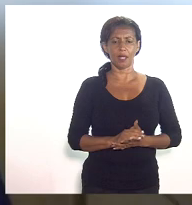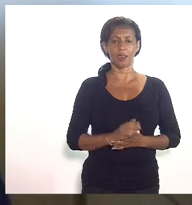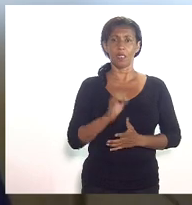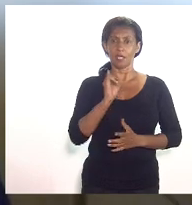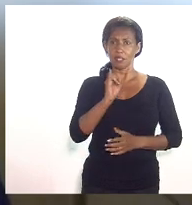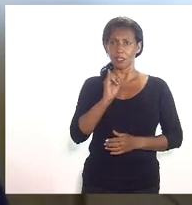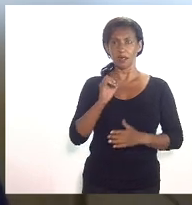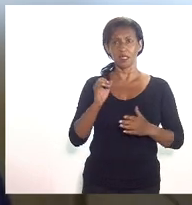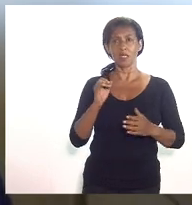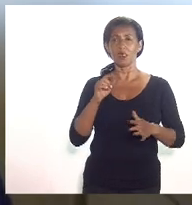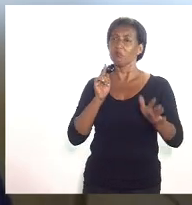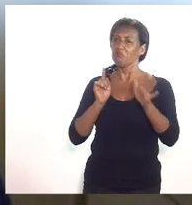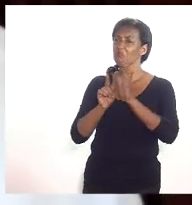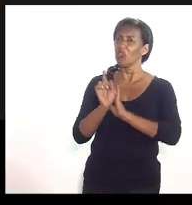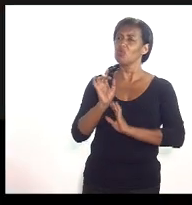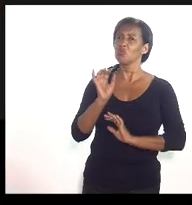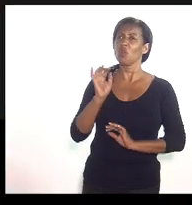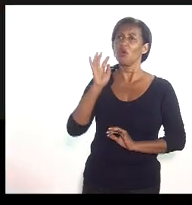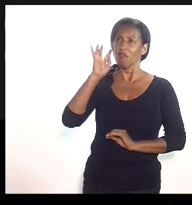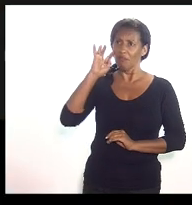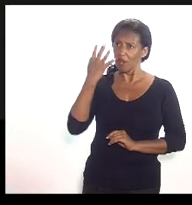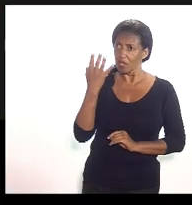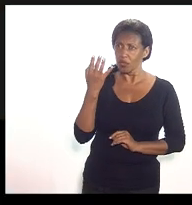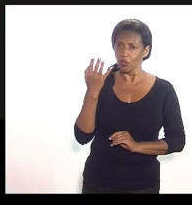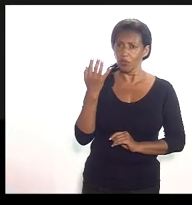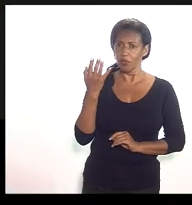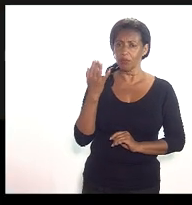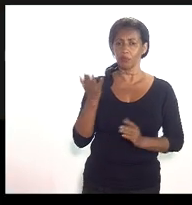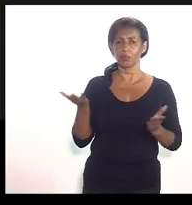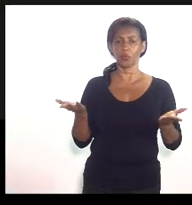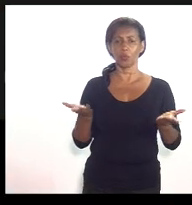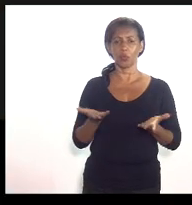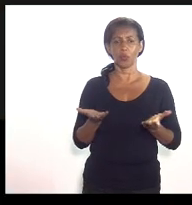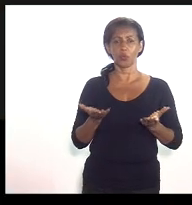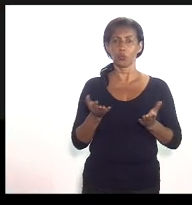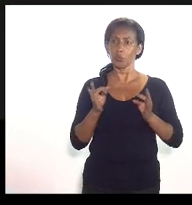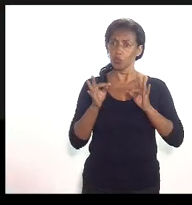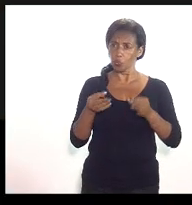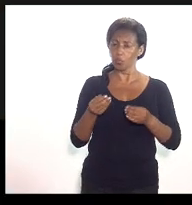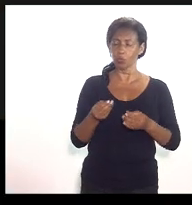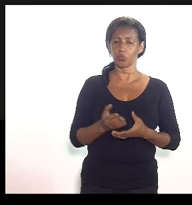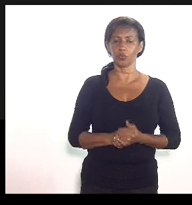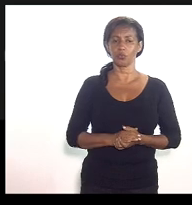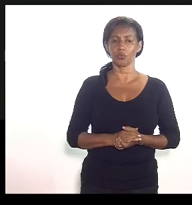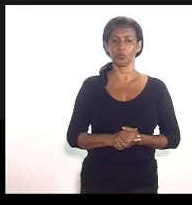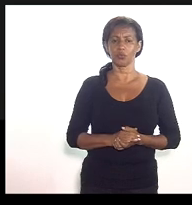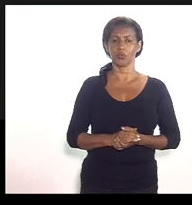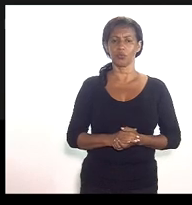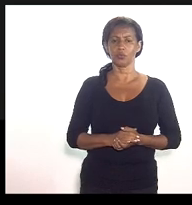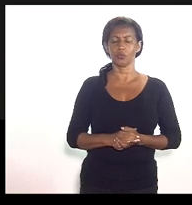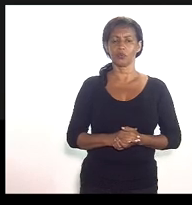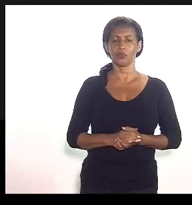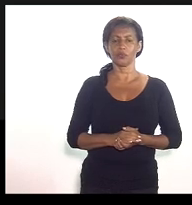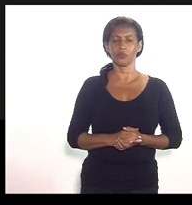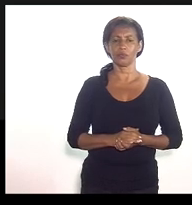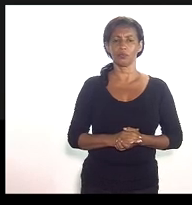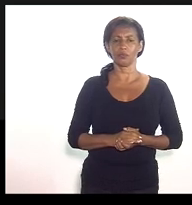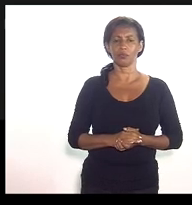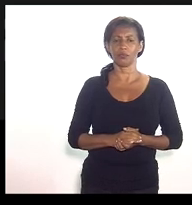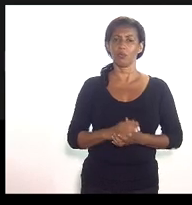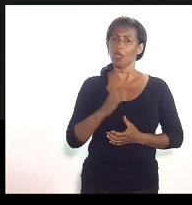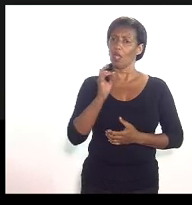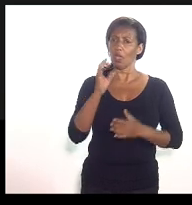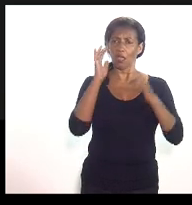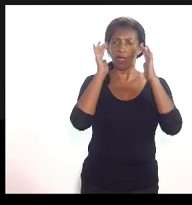Se vai decidir, eu ia propor, que eu acho que resolve tudo, é um pouco na linha do Mink. É acatar,